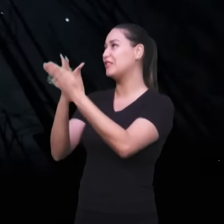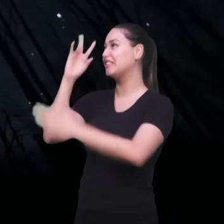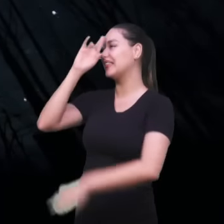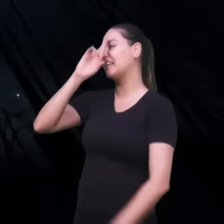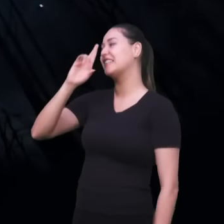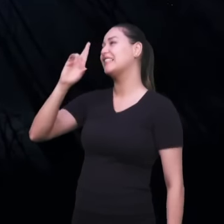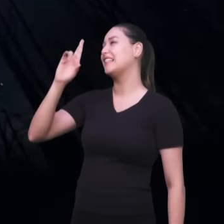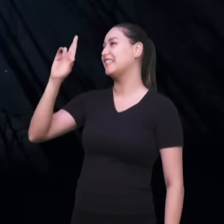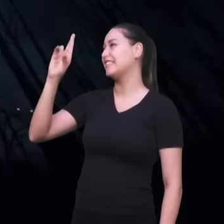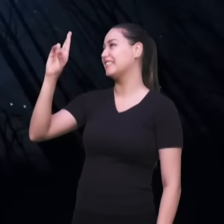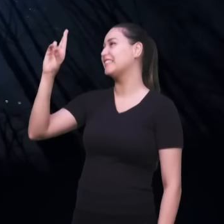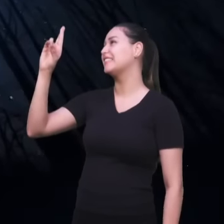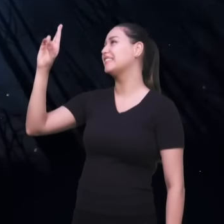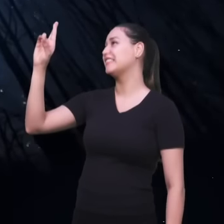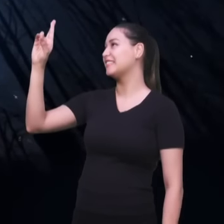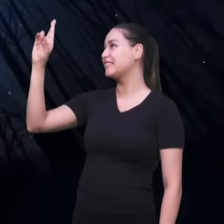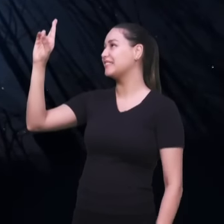Competitivo Com